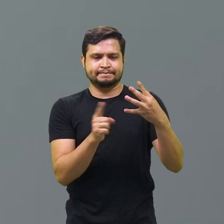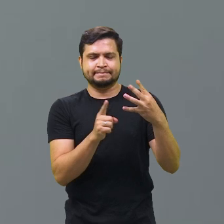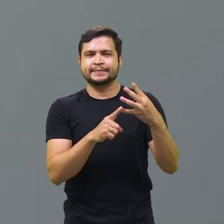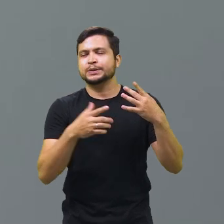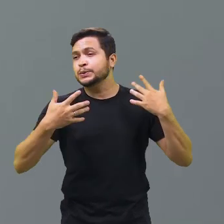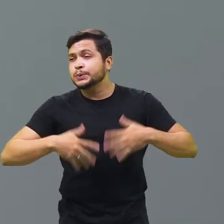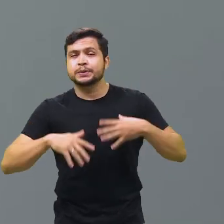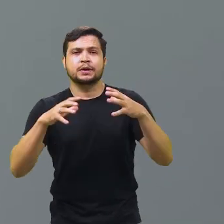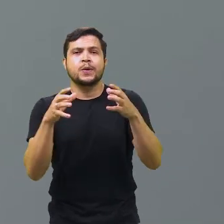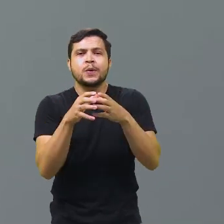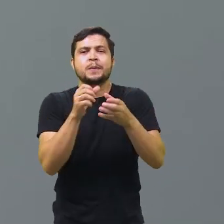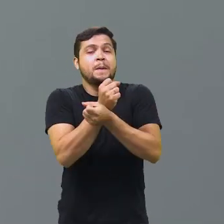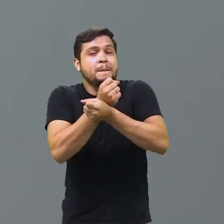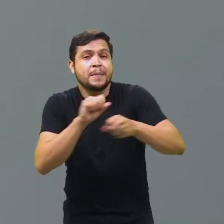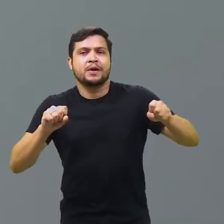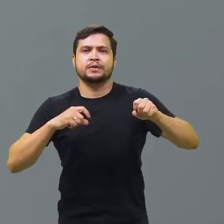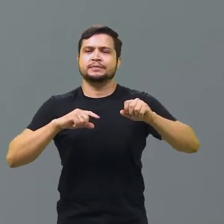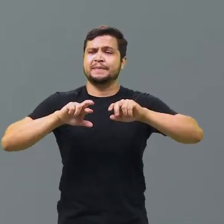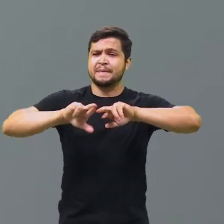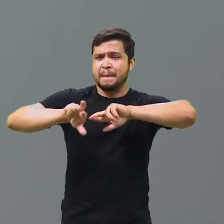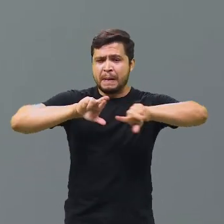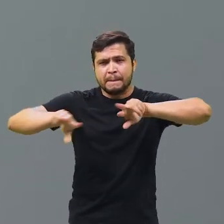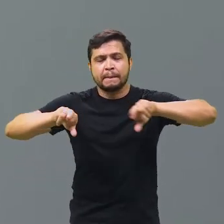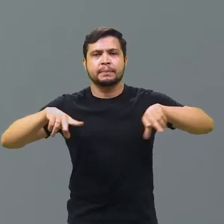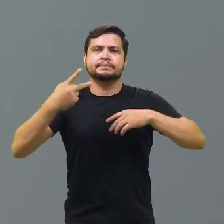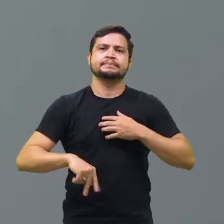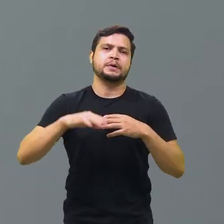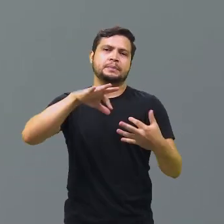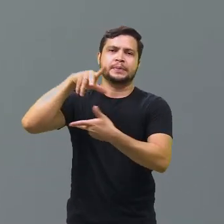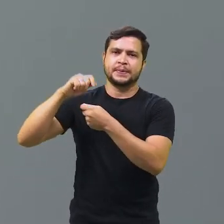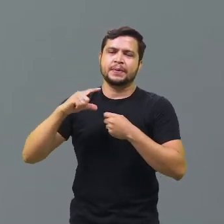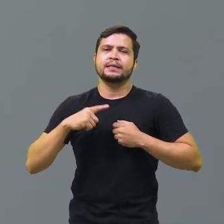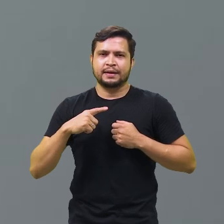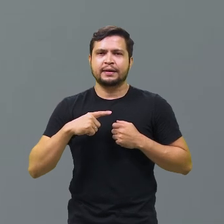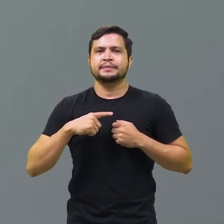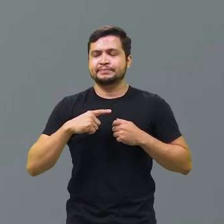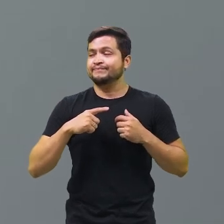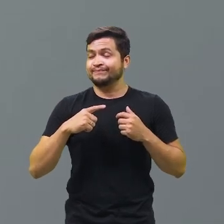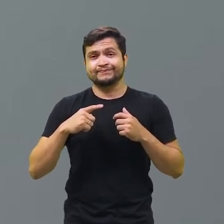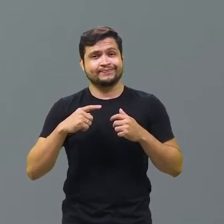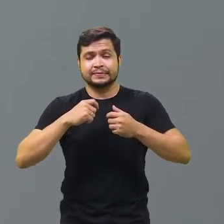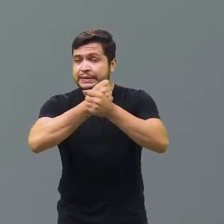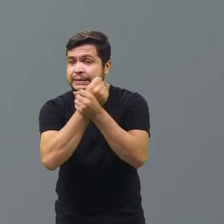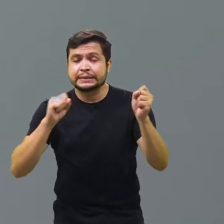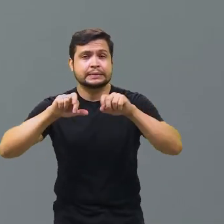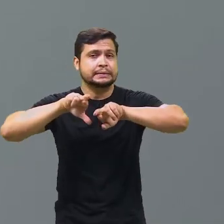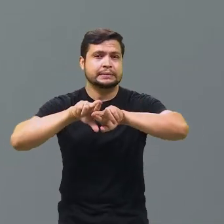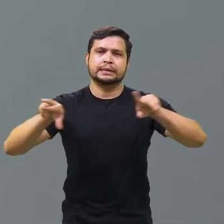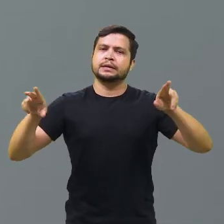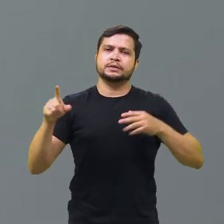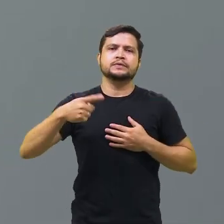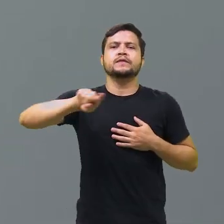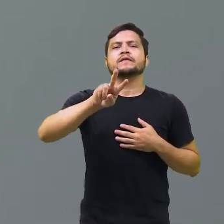mais biodiverso de plantas que existem na Terra, né? Tem uma variedade genética gigantesca